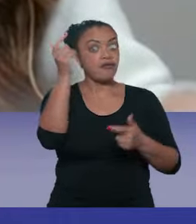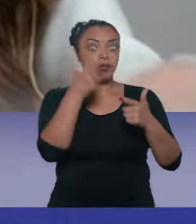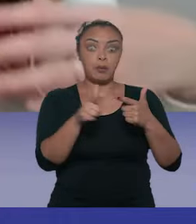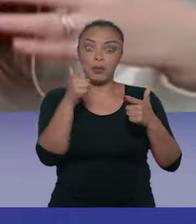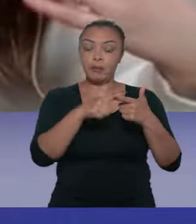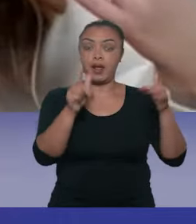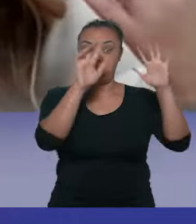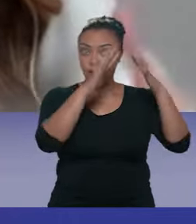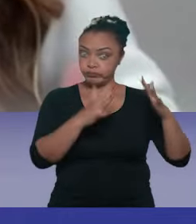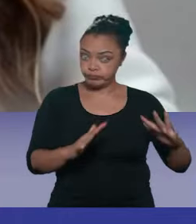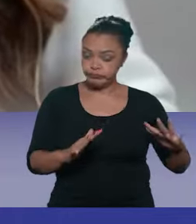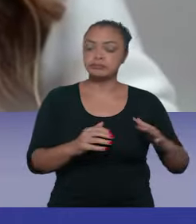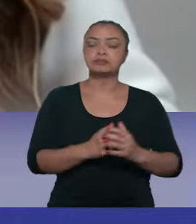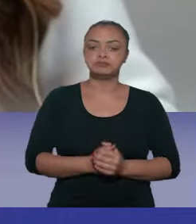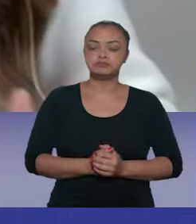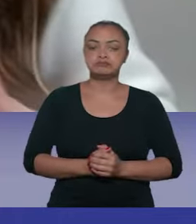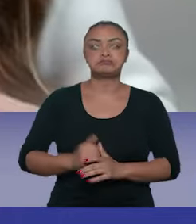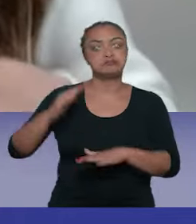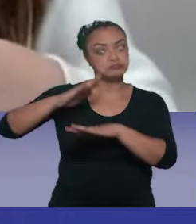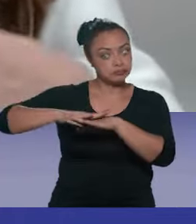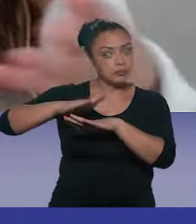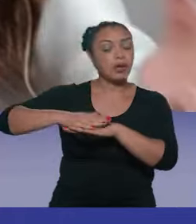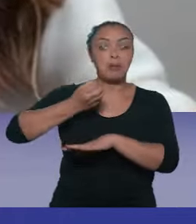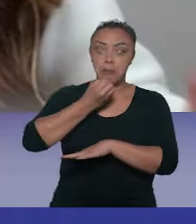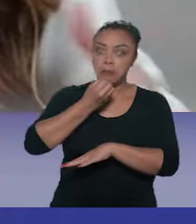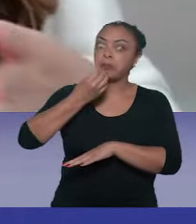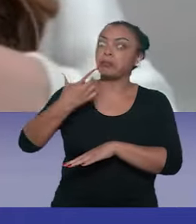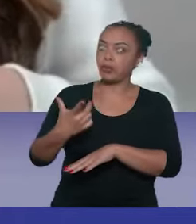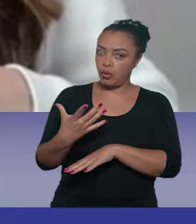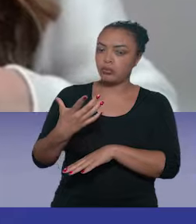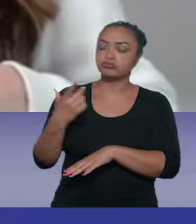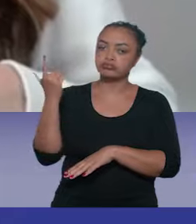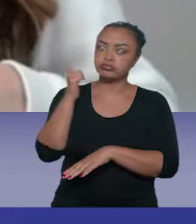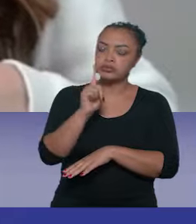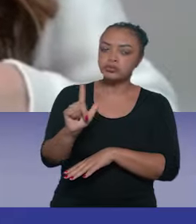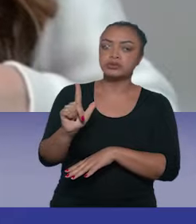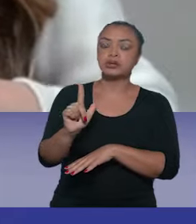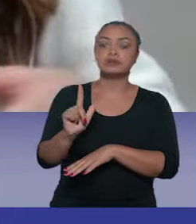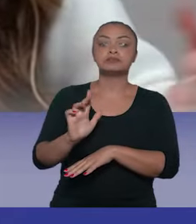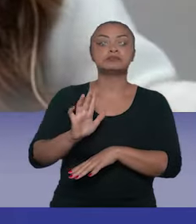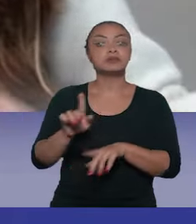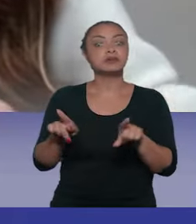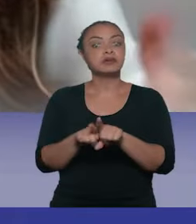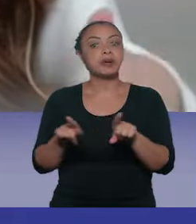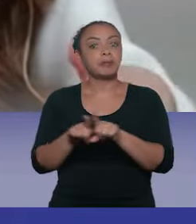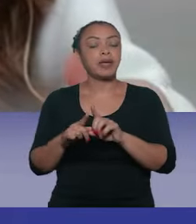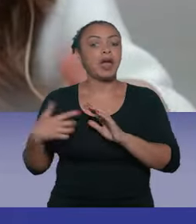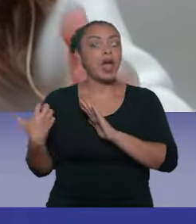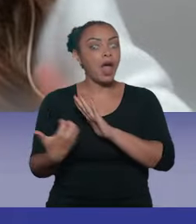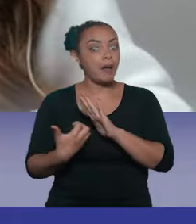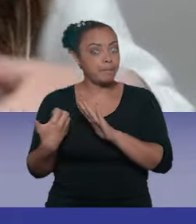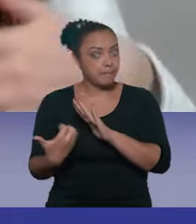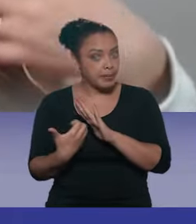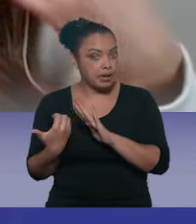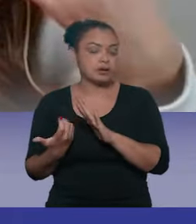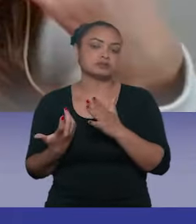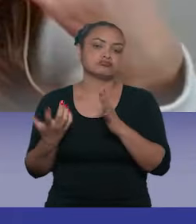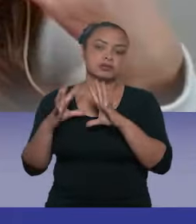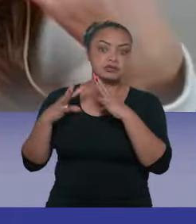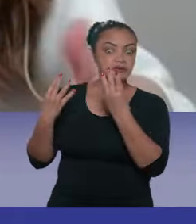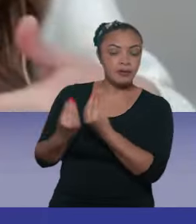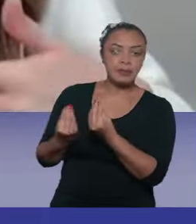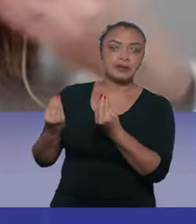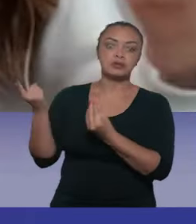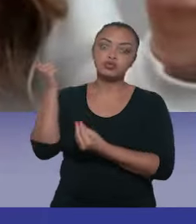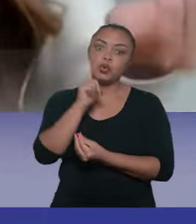economia global. Eles foram eficientes, né? Não tivemos um colapso da economia global e as famílias e as empresas